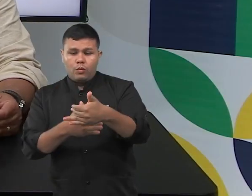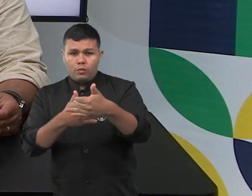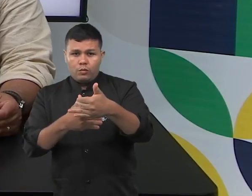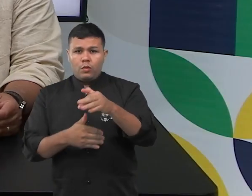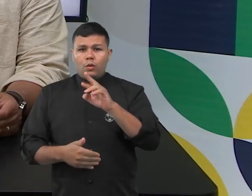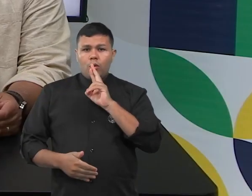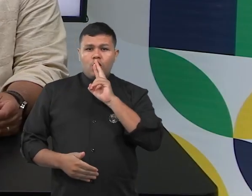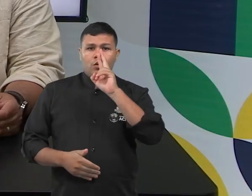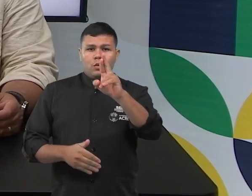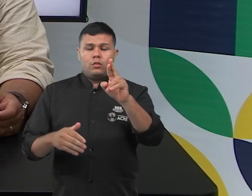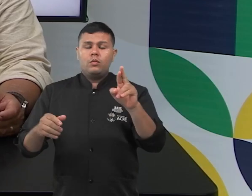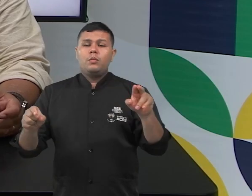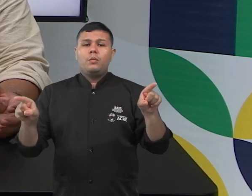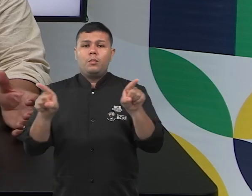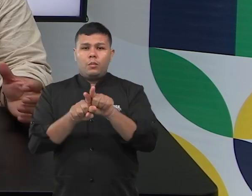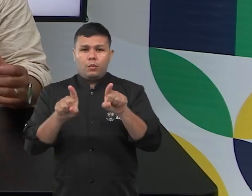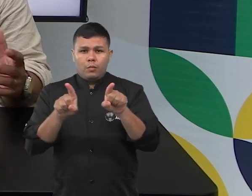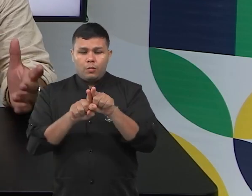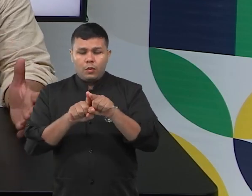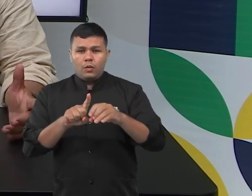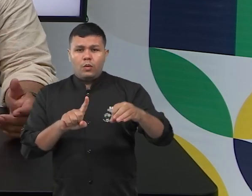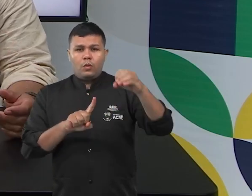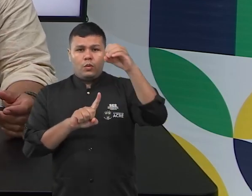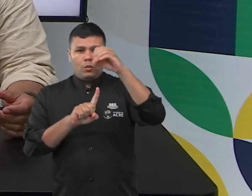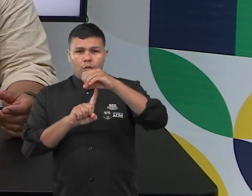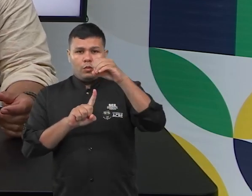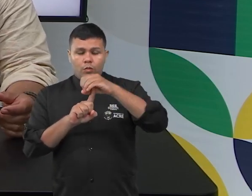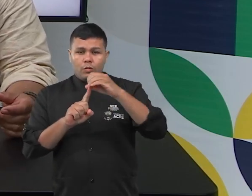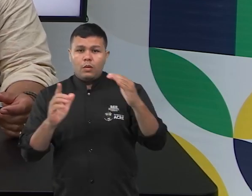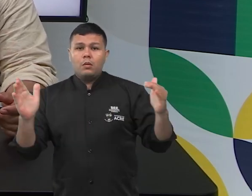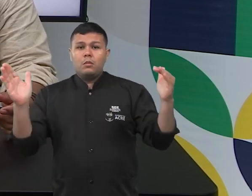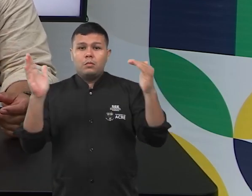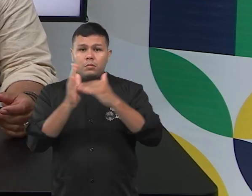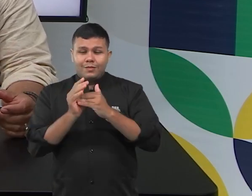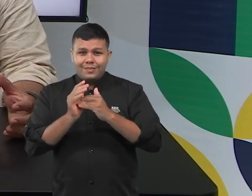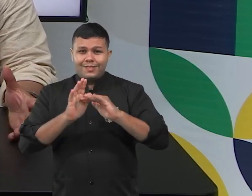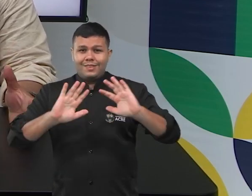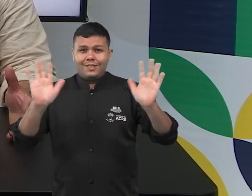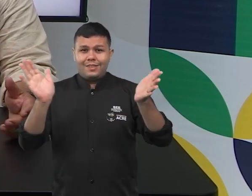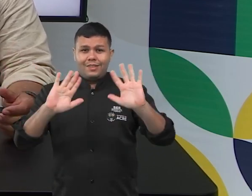arestas, tá bom? Ok, pessoal? E assim a gente vai ficando por aqui. Mais